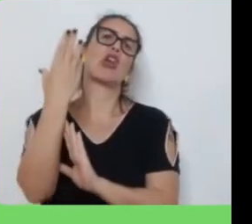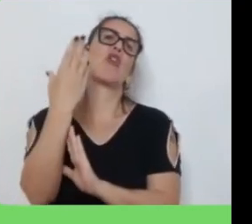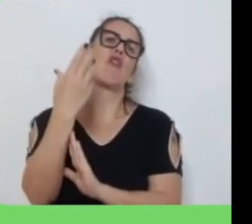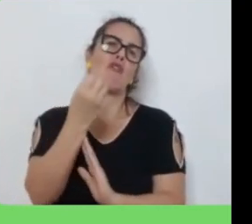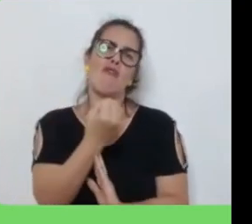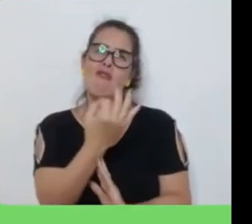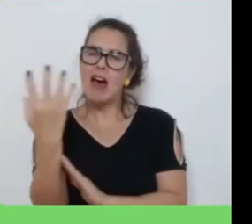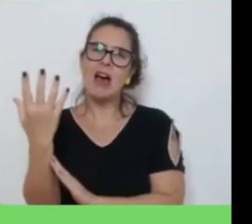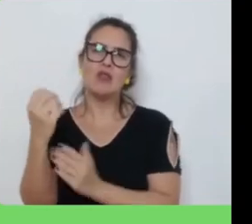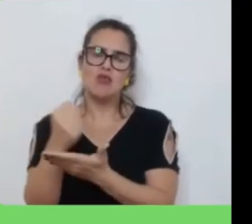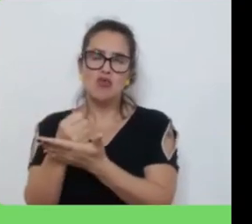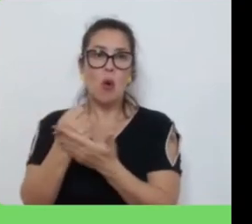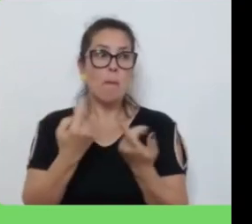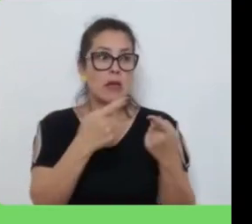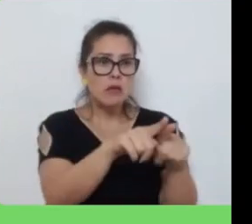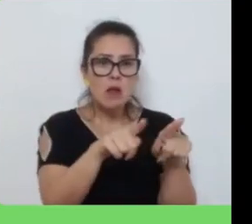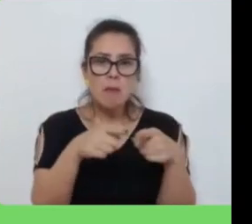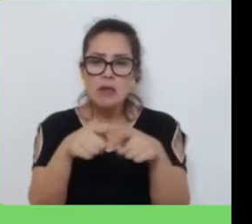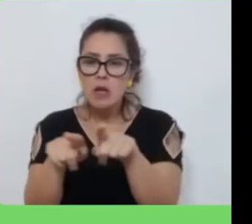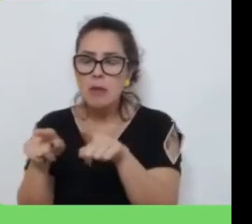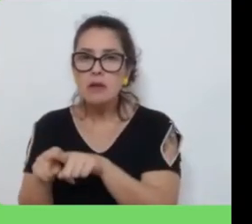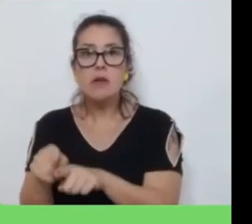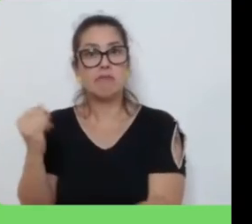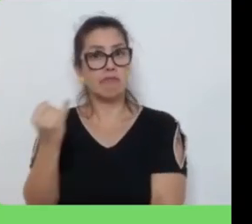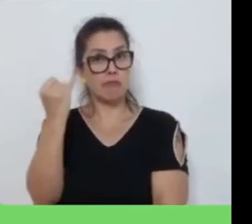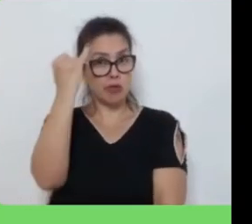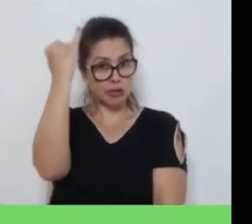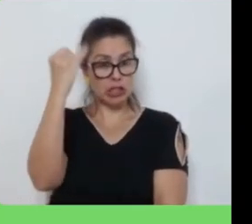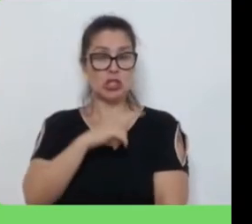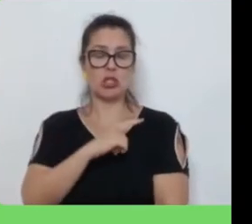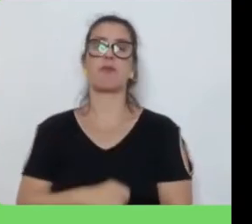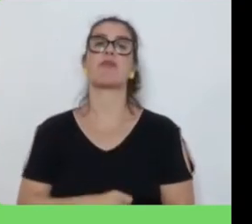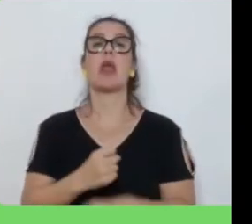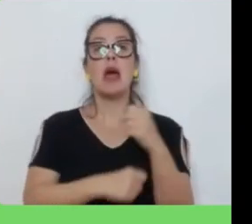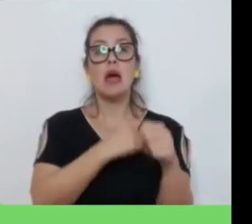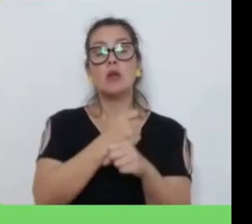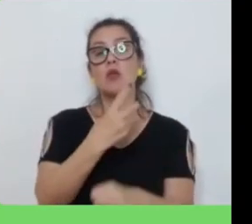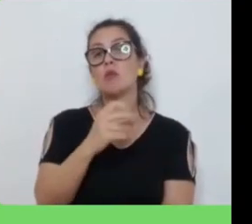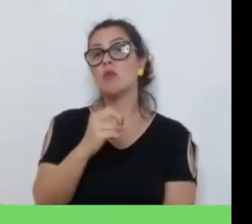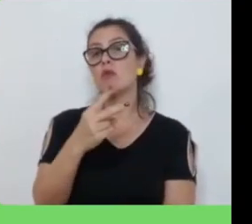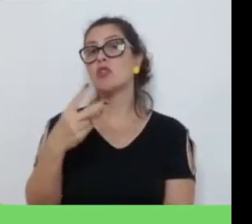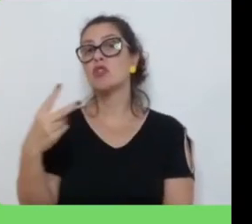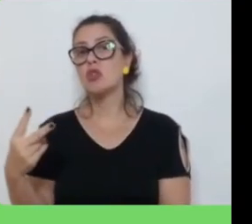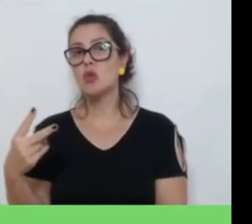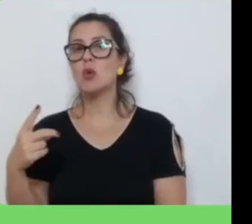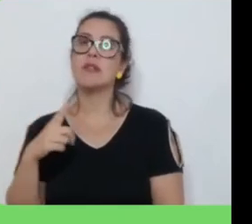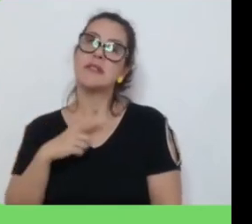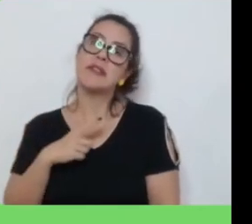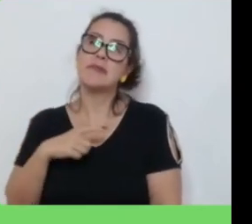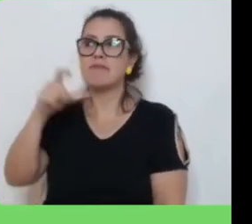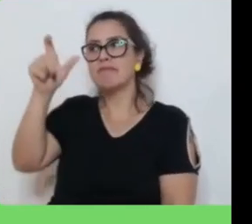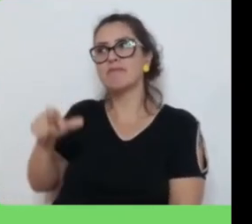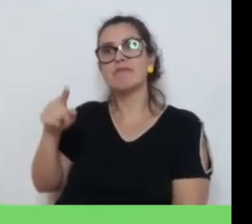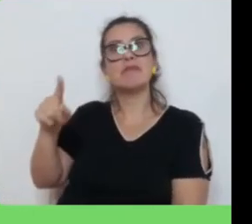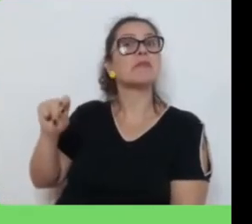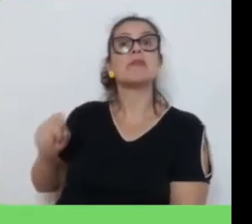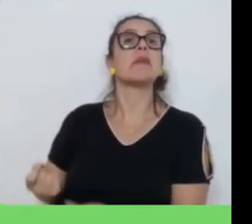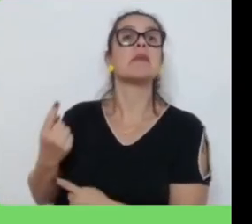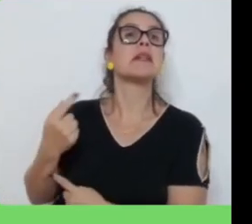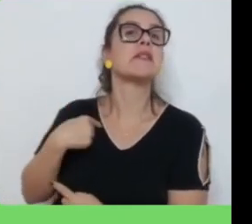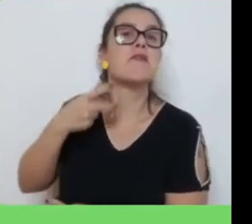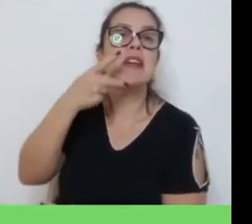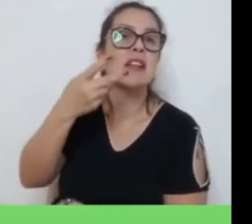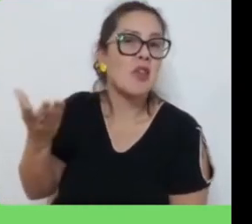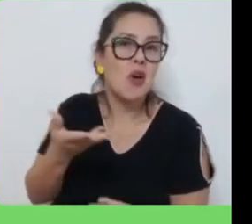importantes e e e em 2022 aparece a as pessoinhas que estão falando aqui né éca